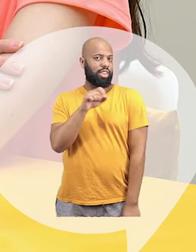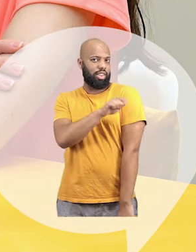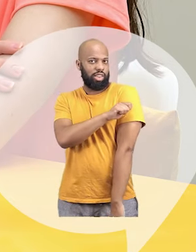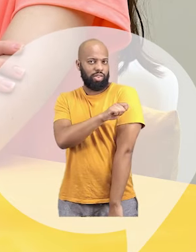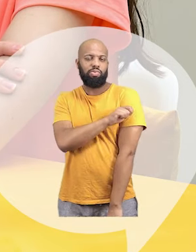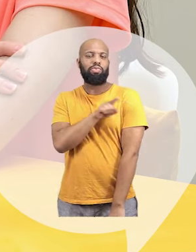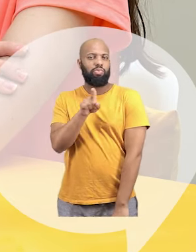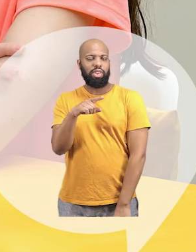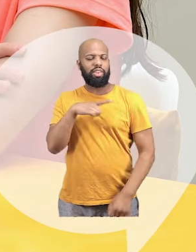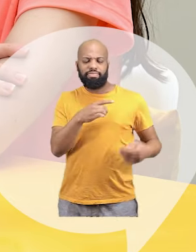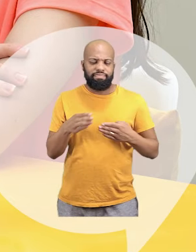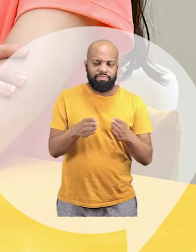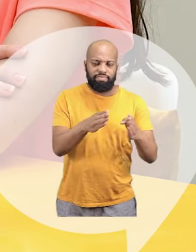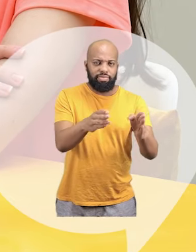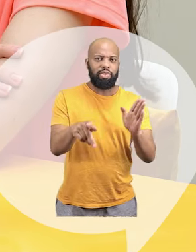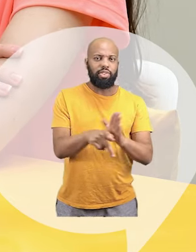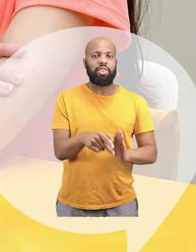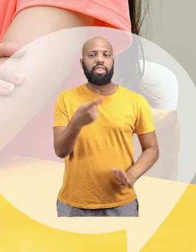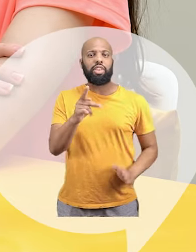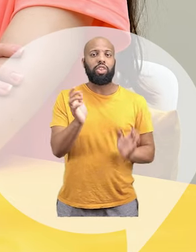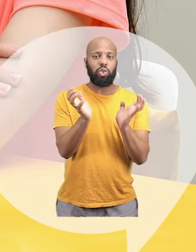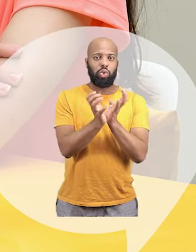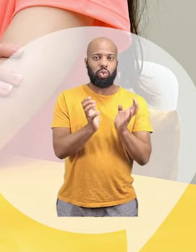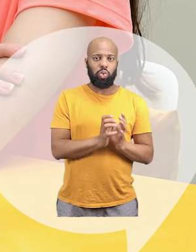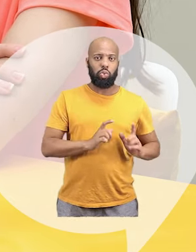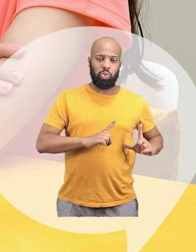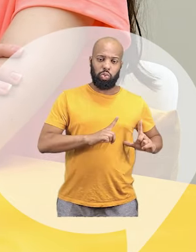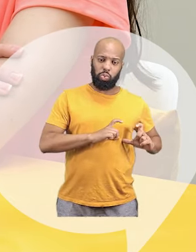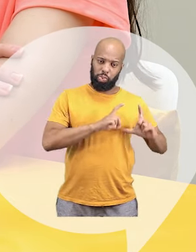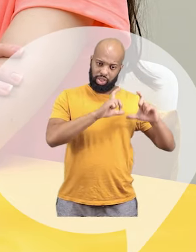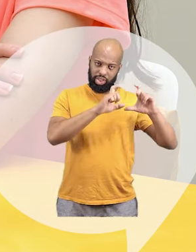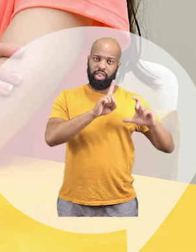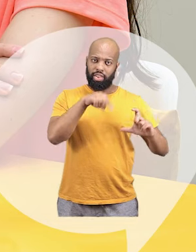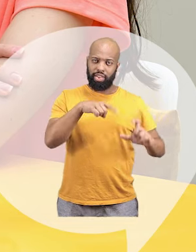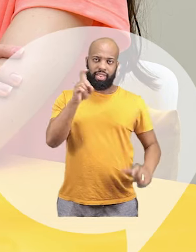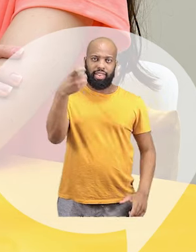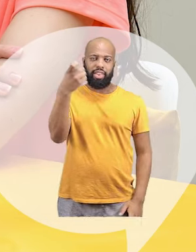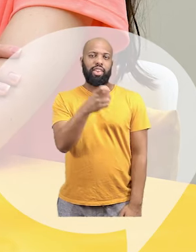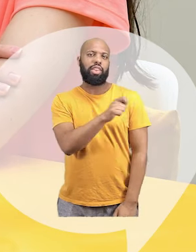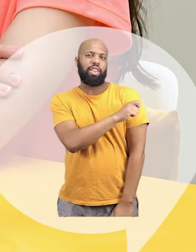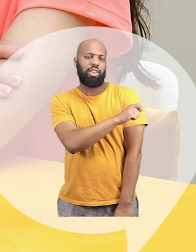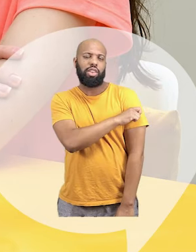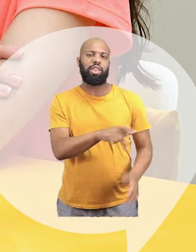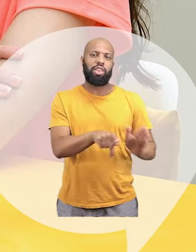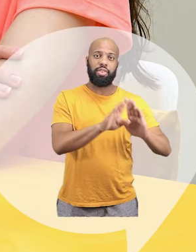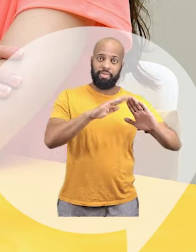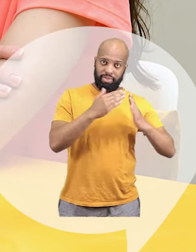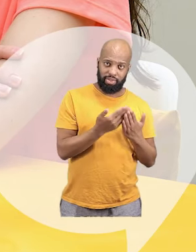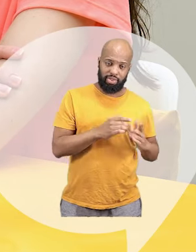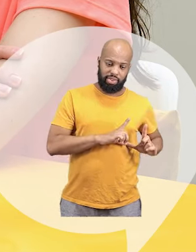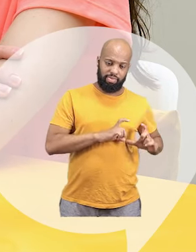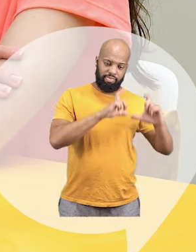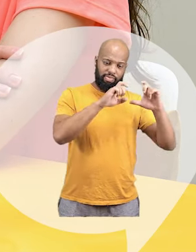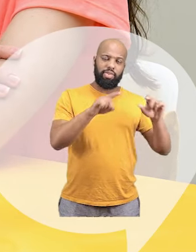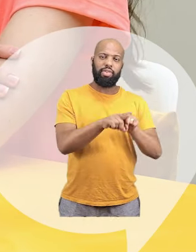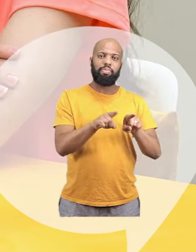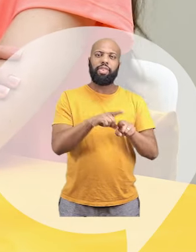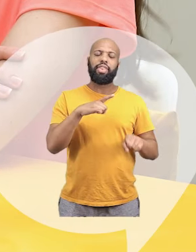fresquinha ali tem uma longa trajetória Marista né ex aluna dos colégios Maristas